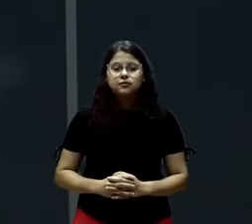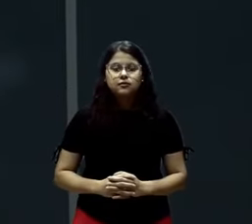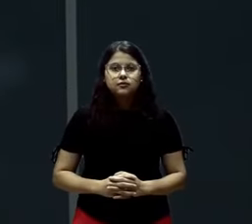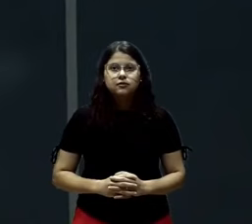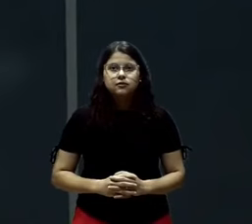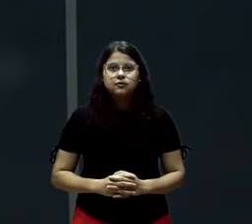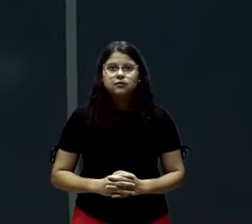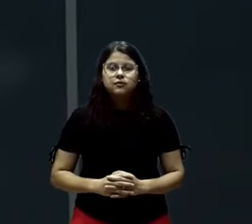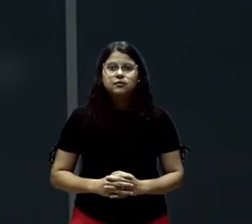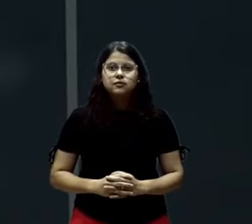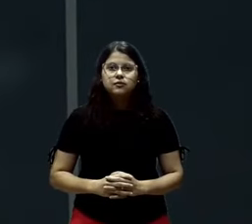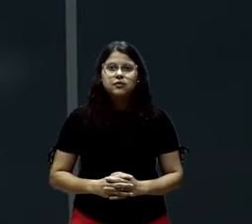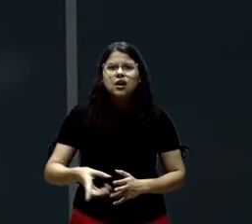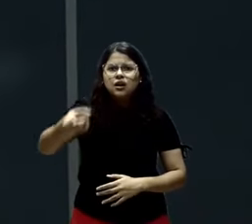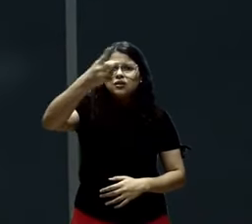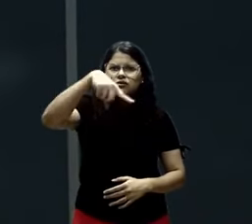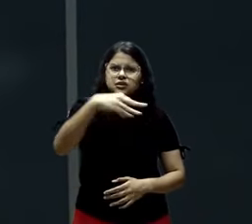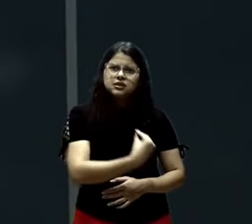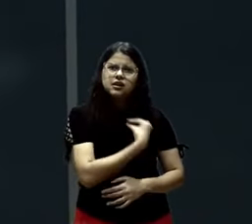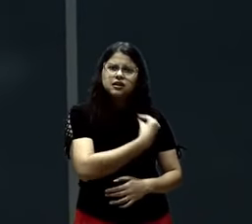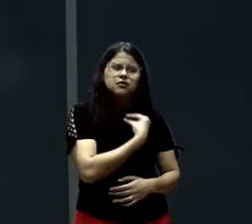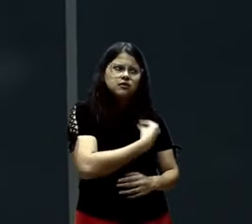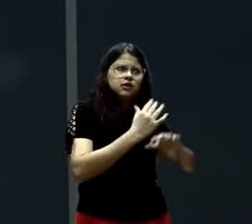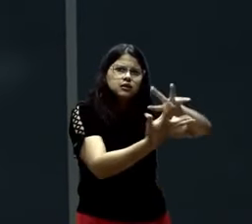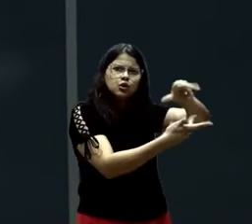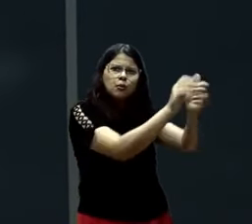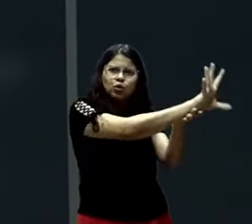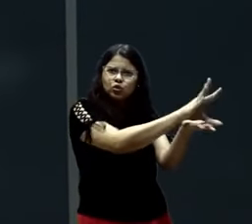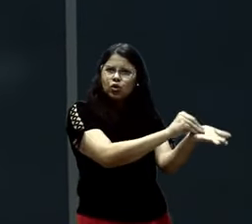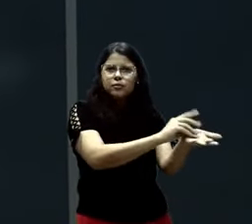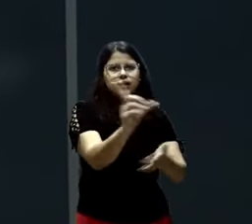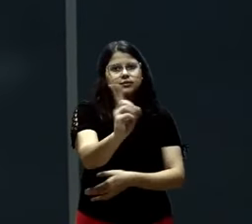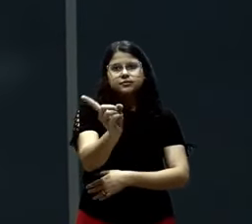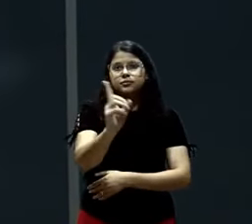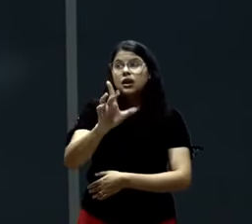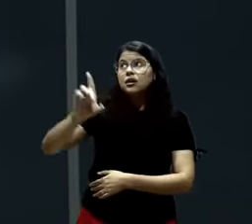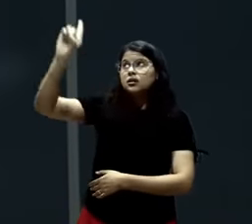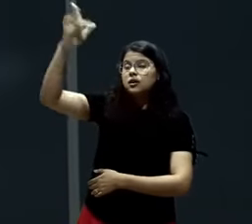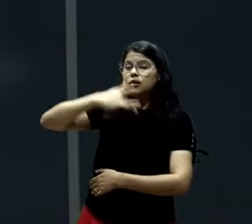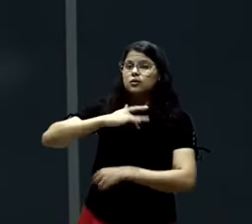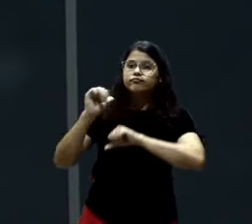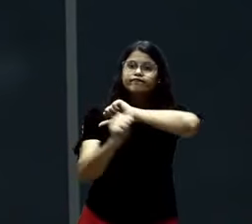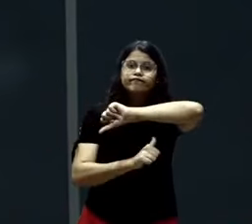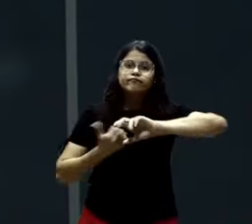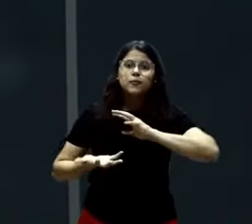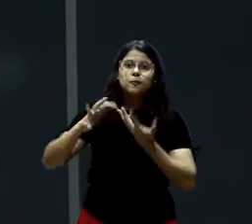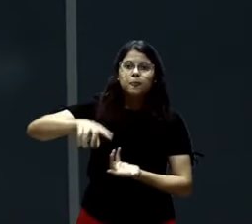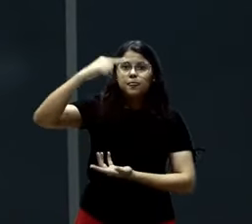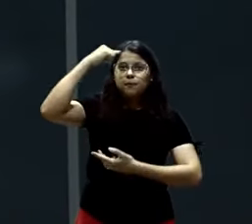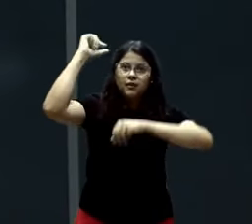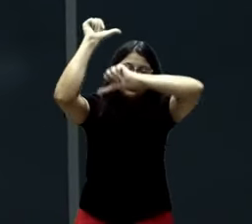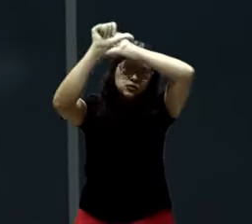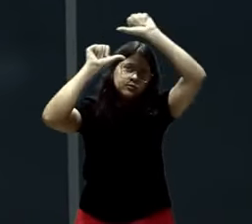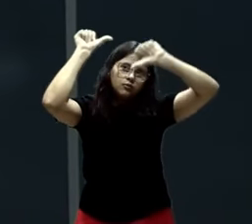não vivam conforme os padrões desse mundo, mas deixe que Deus os transforme pela renovação da sua mente,